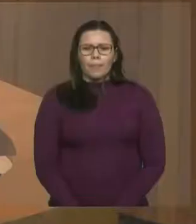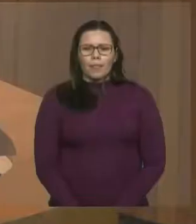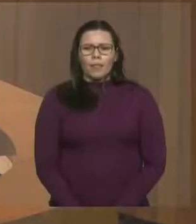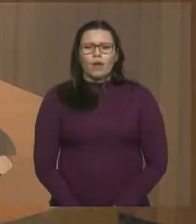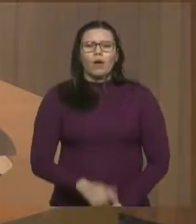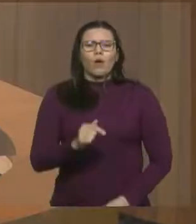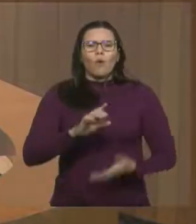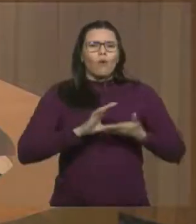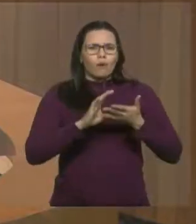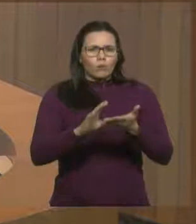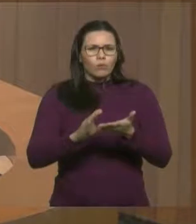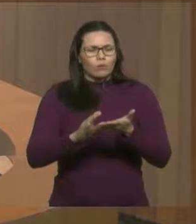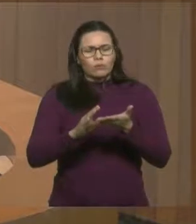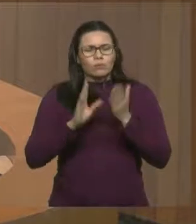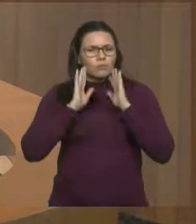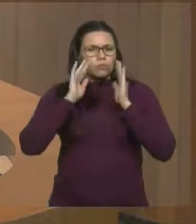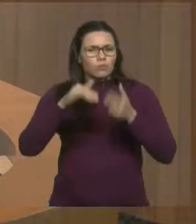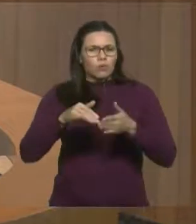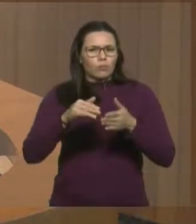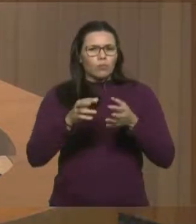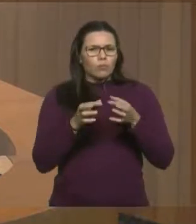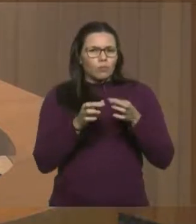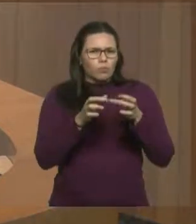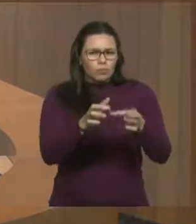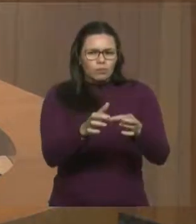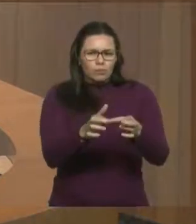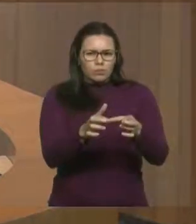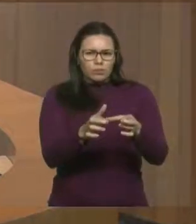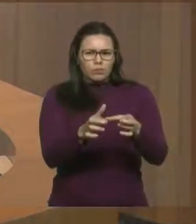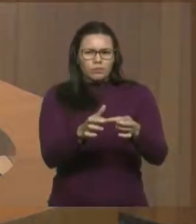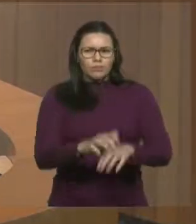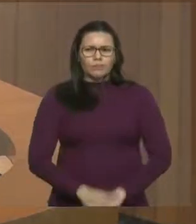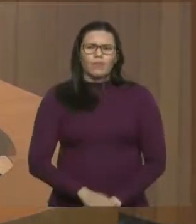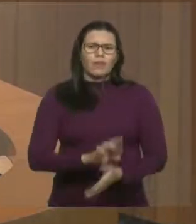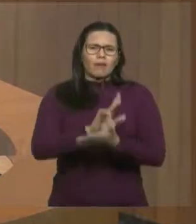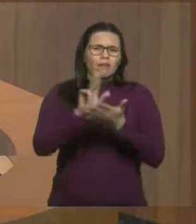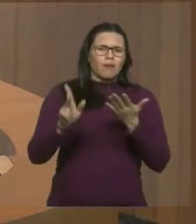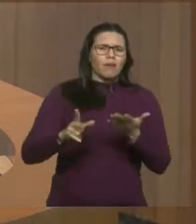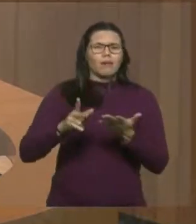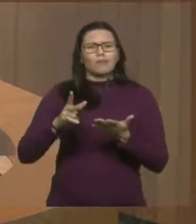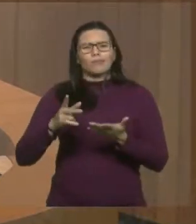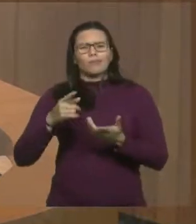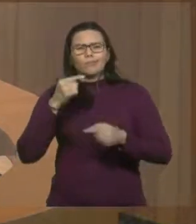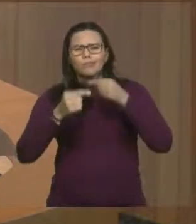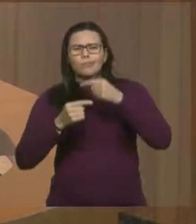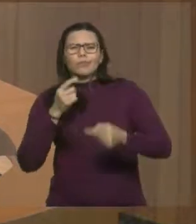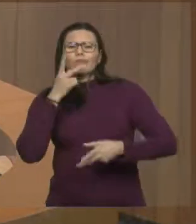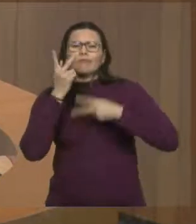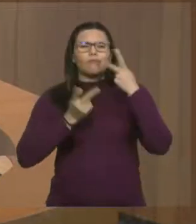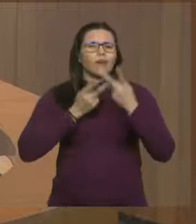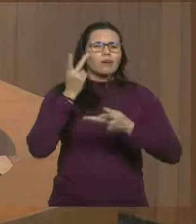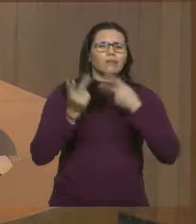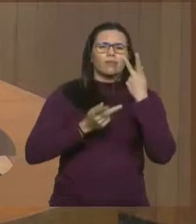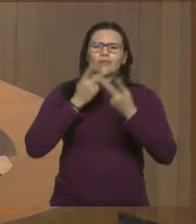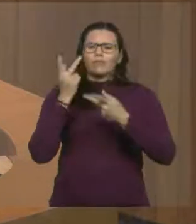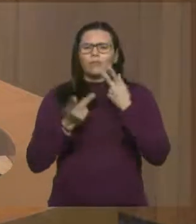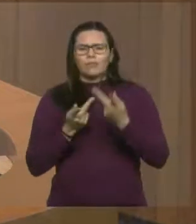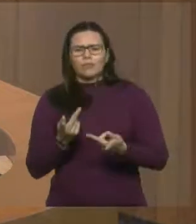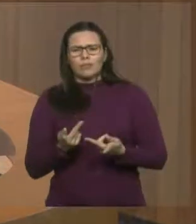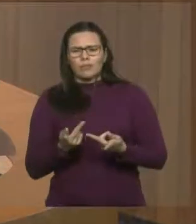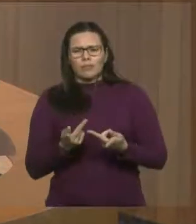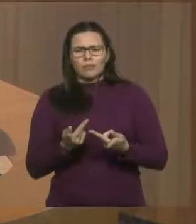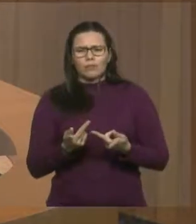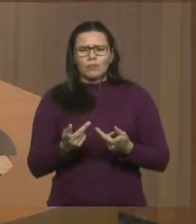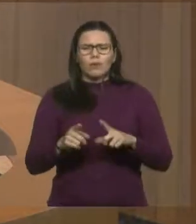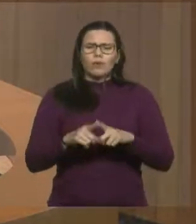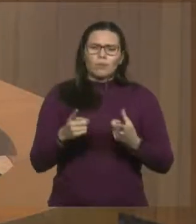de Combate ao Câncer, ele é a grande menina dos discursos políticos do Maranhão, principalmente quando você não quer fazer uma